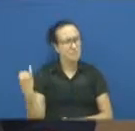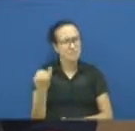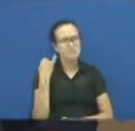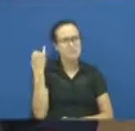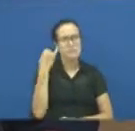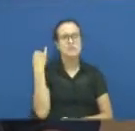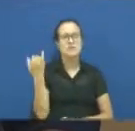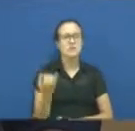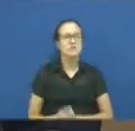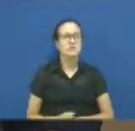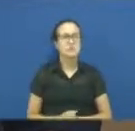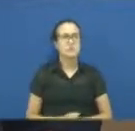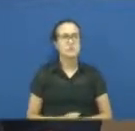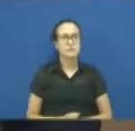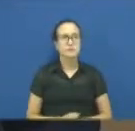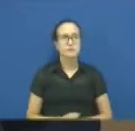importância.